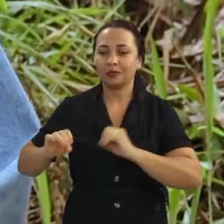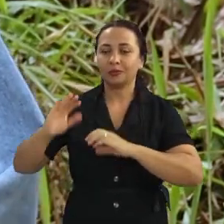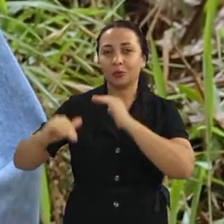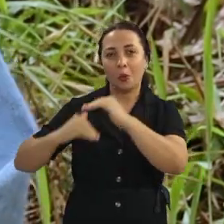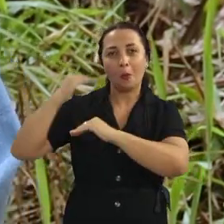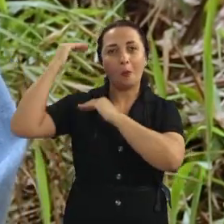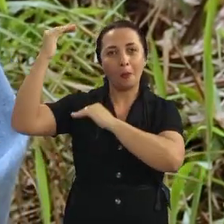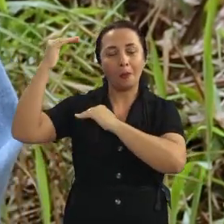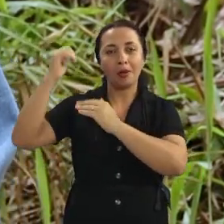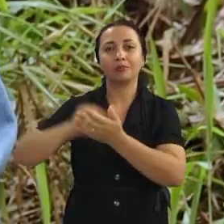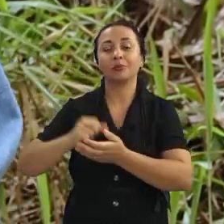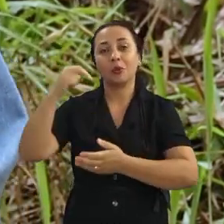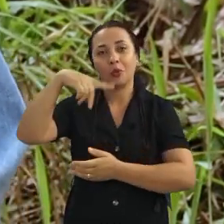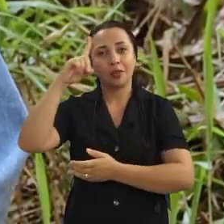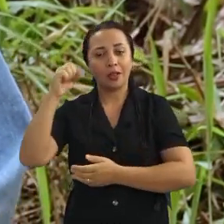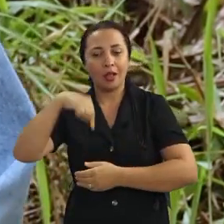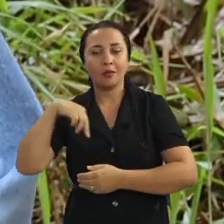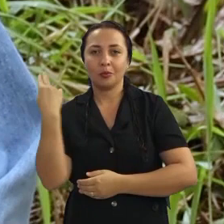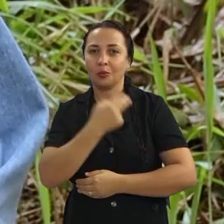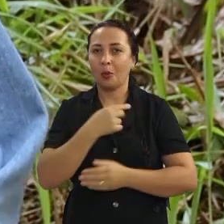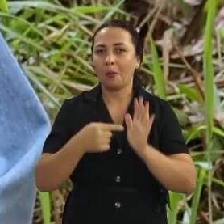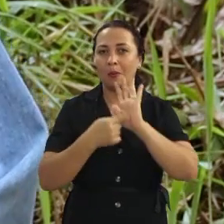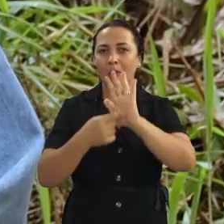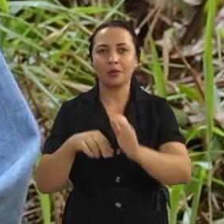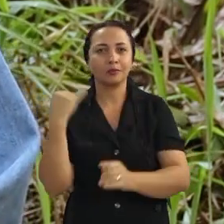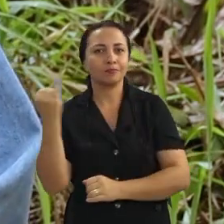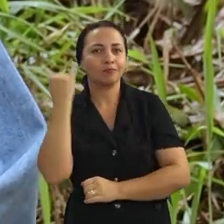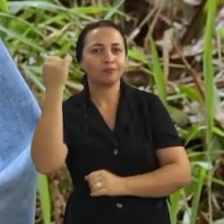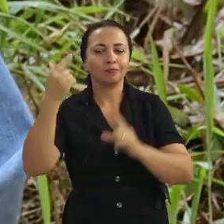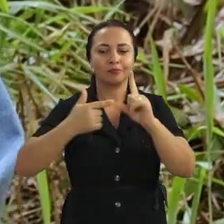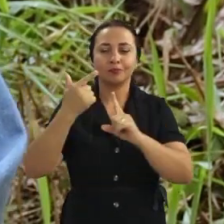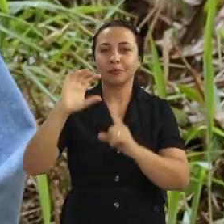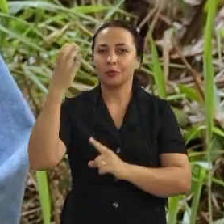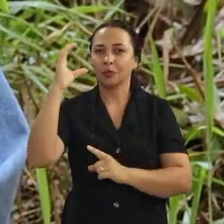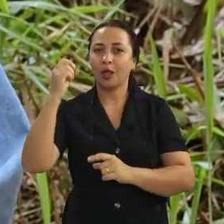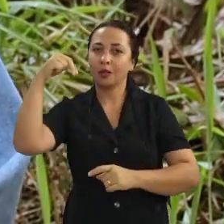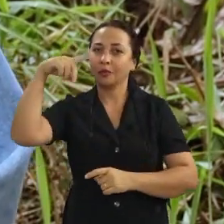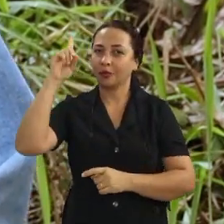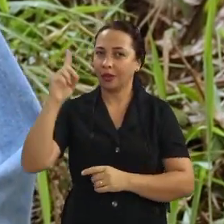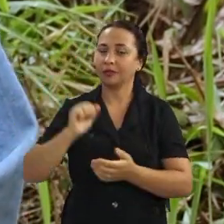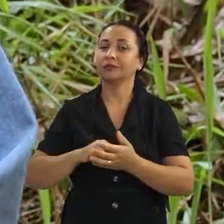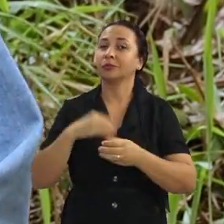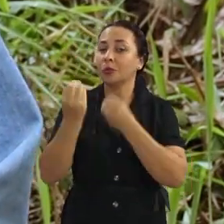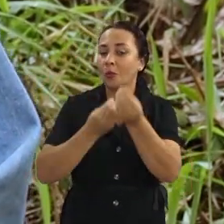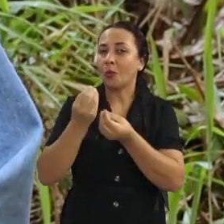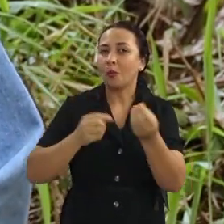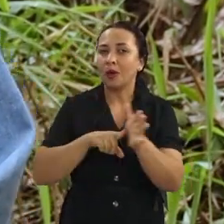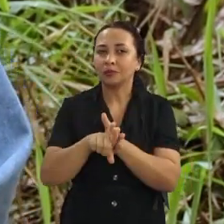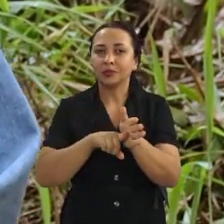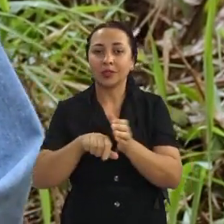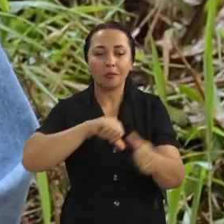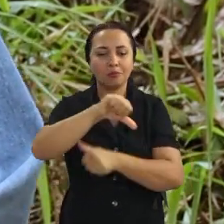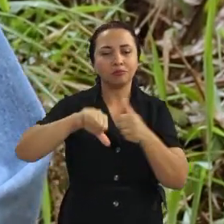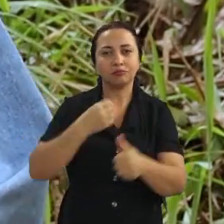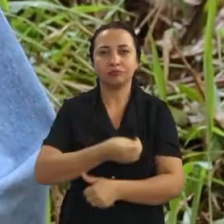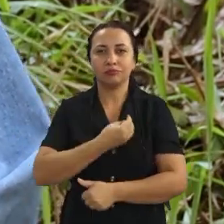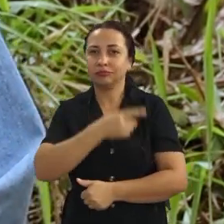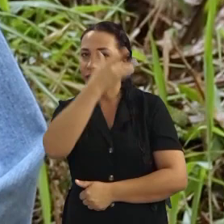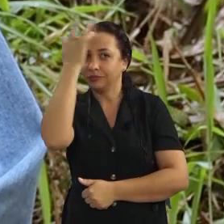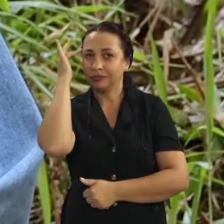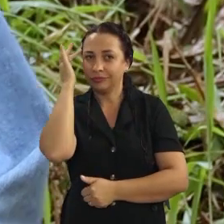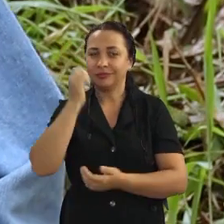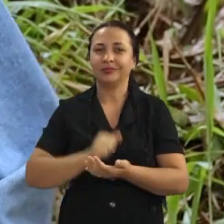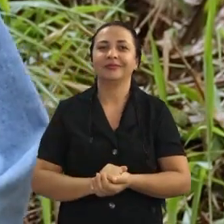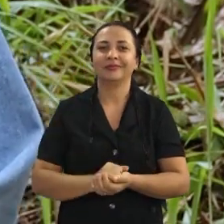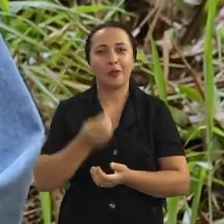superior Nordestinas aqui a gente mostra a importância das Produções científicas do Nordeste e como as pesquisas têm transformado a vida das